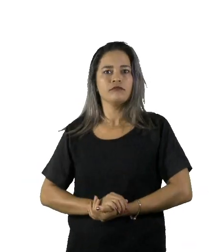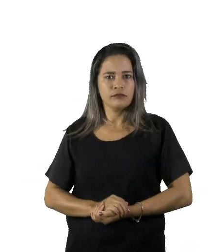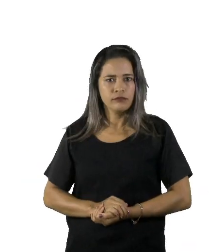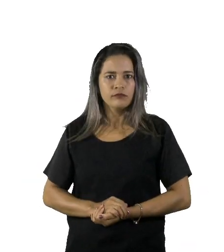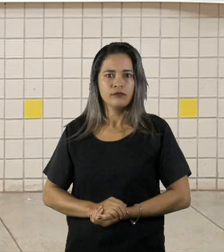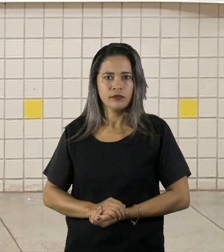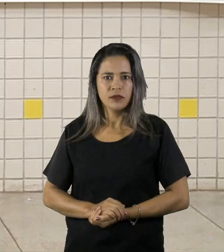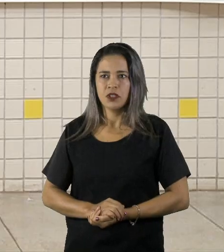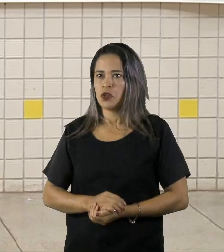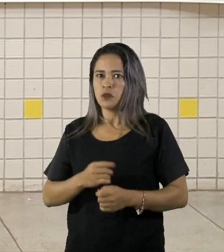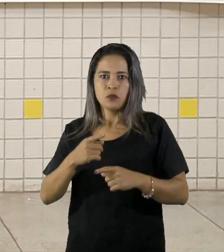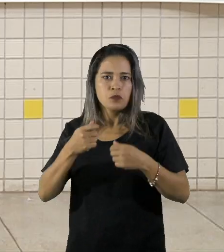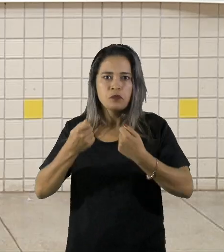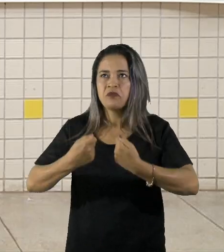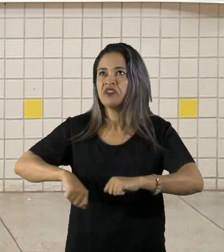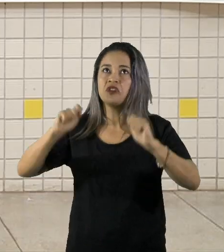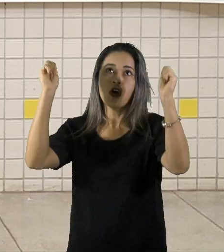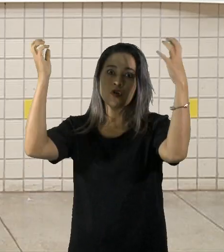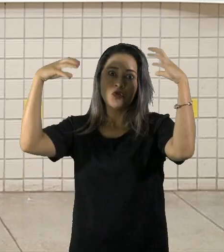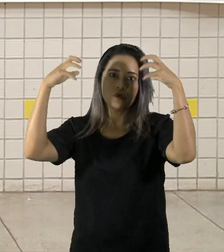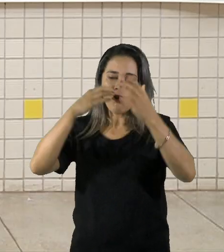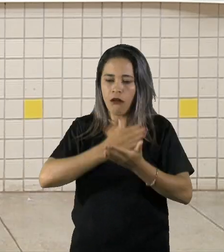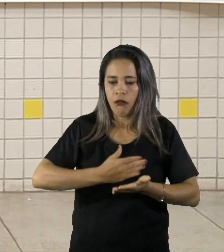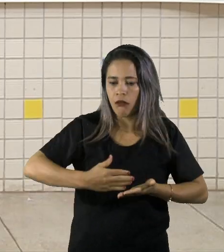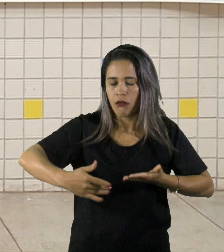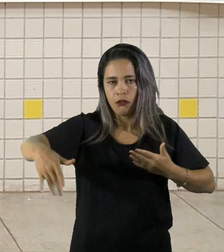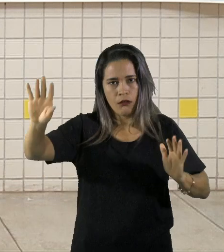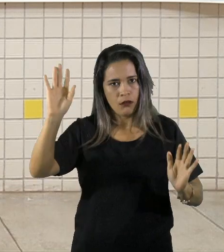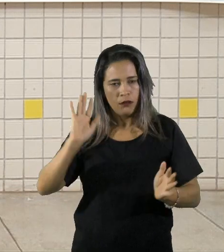com o chuveiro ligado o tempo todo, né?